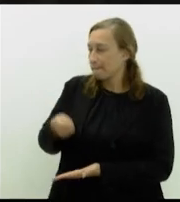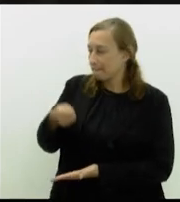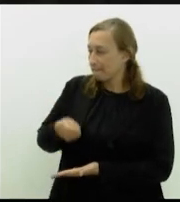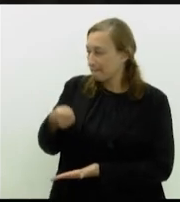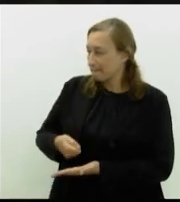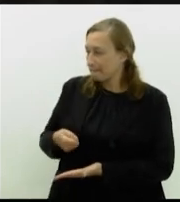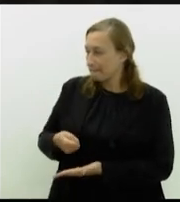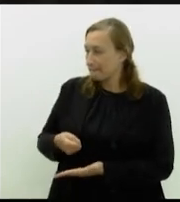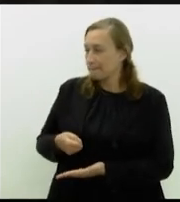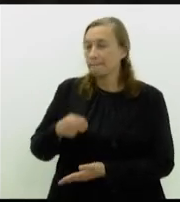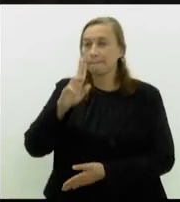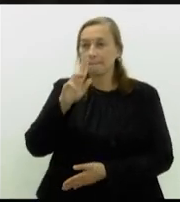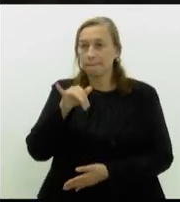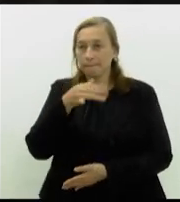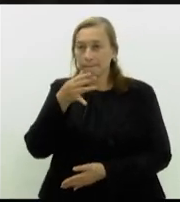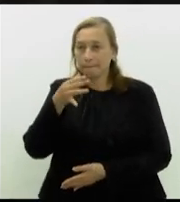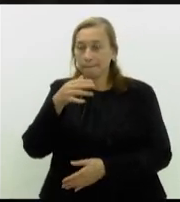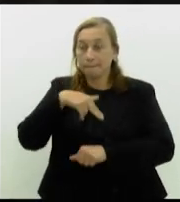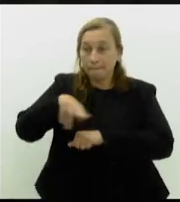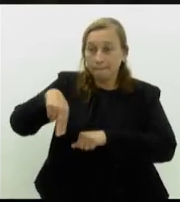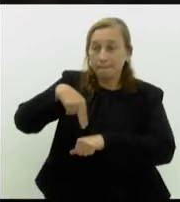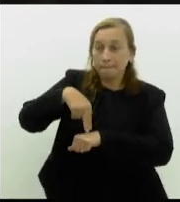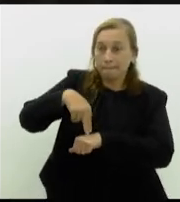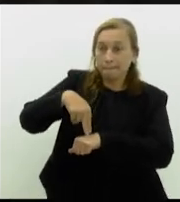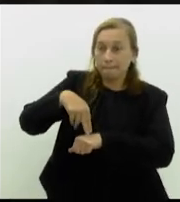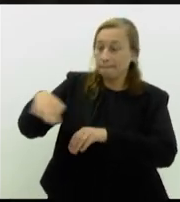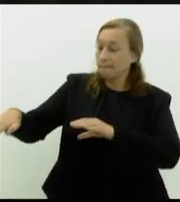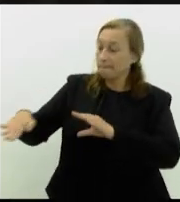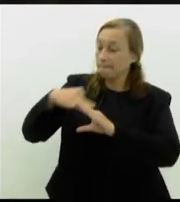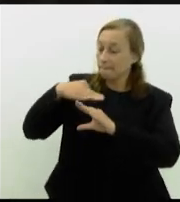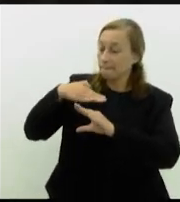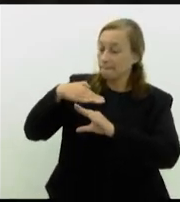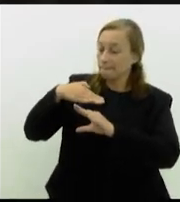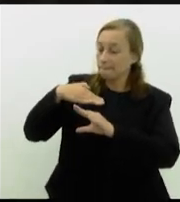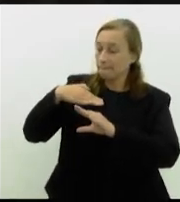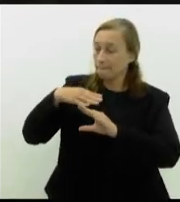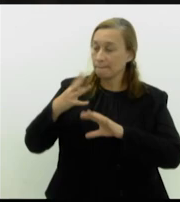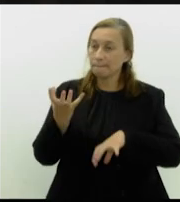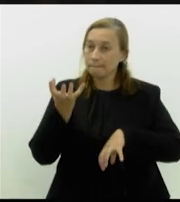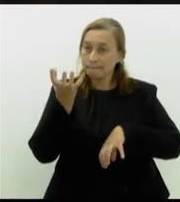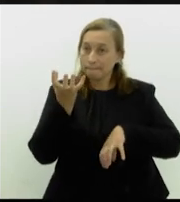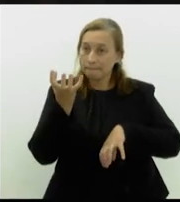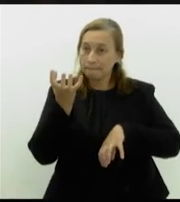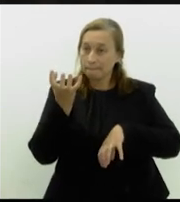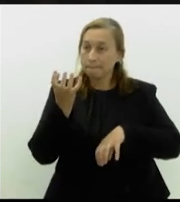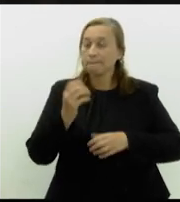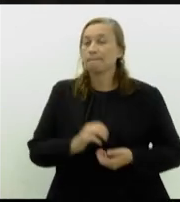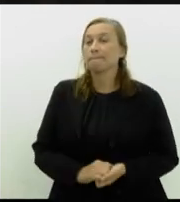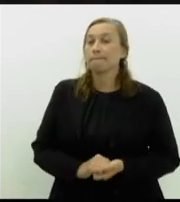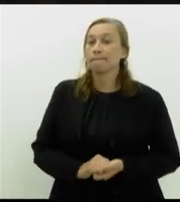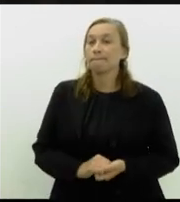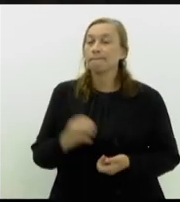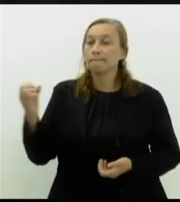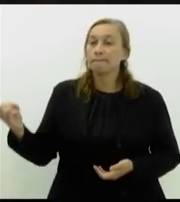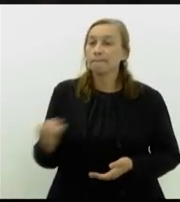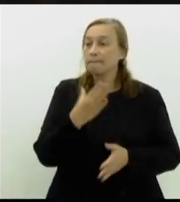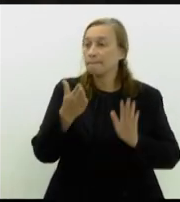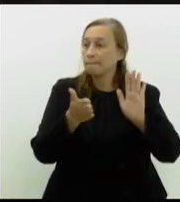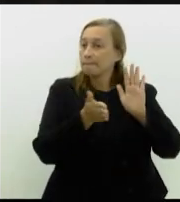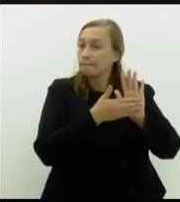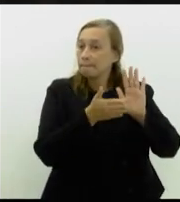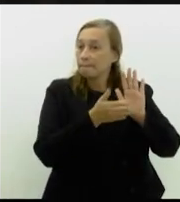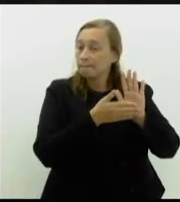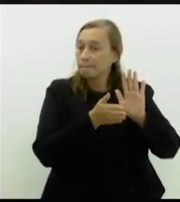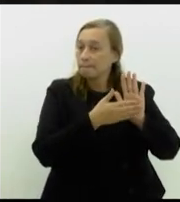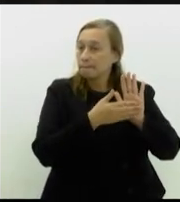obrigatoriamente a União terá que enviar ao Congresso Nacional uma nova proposta